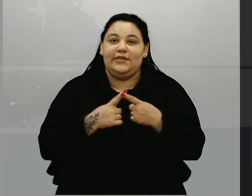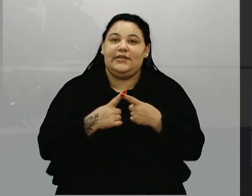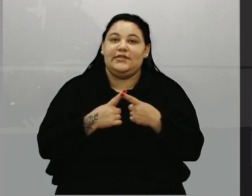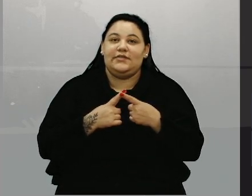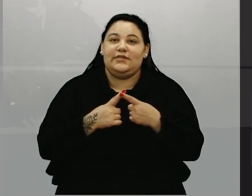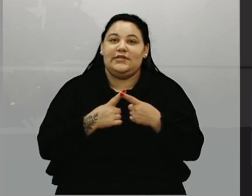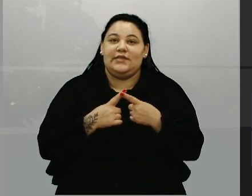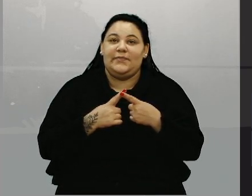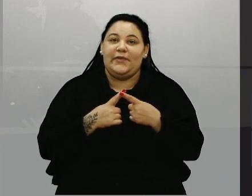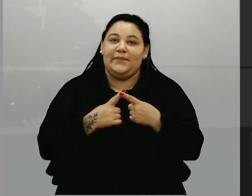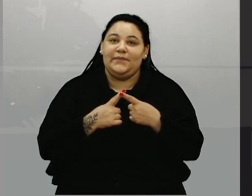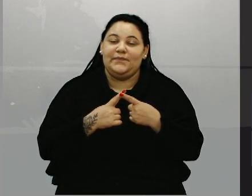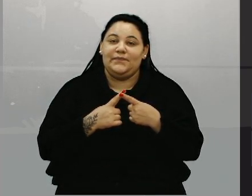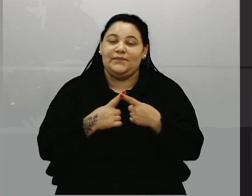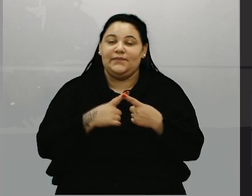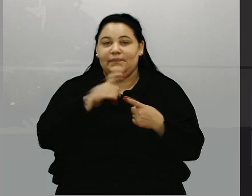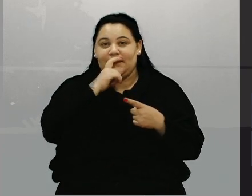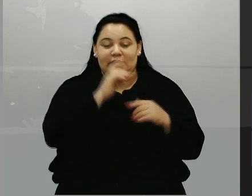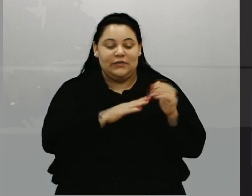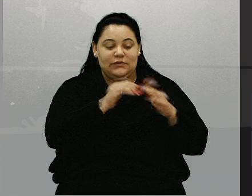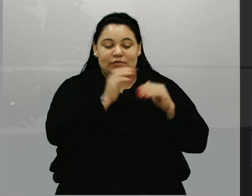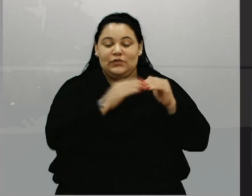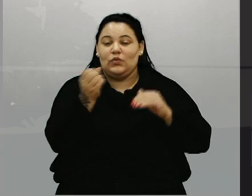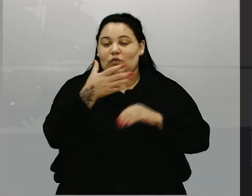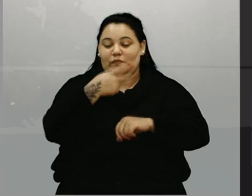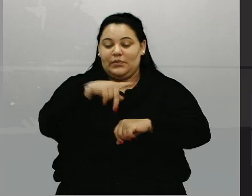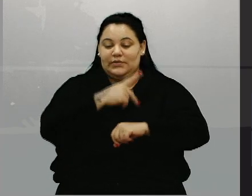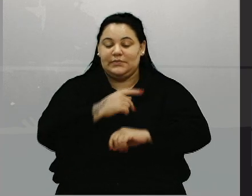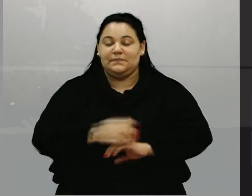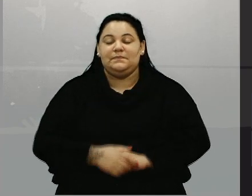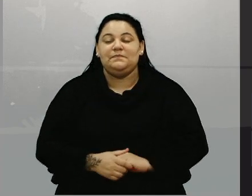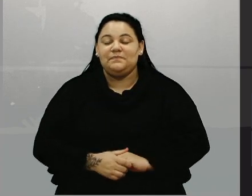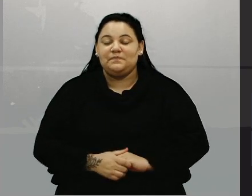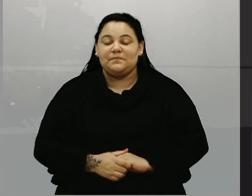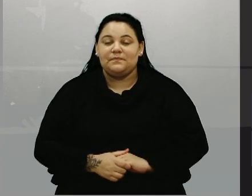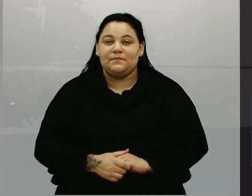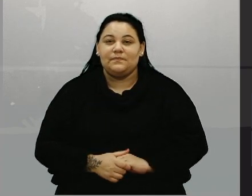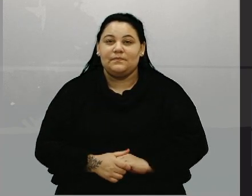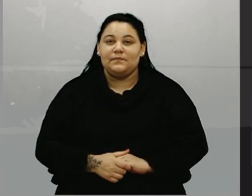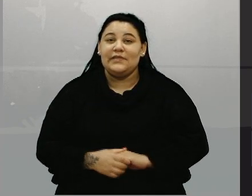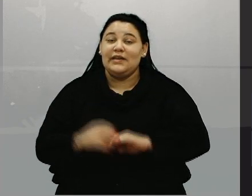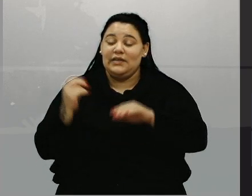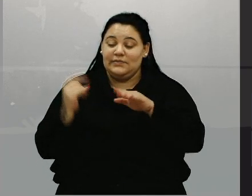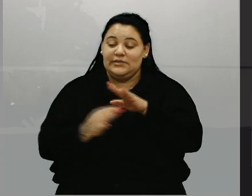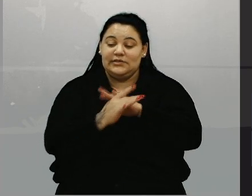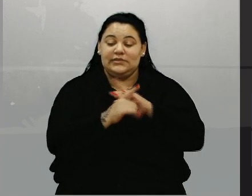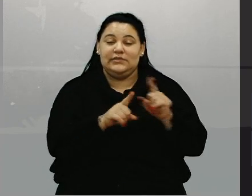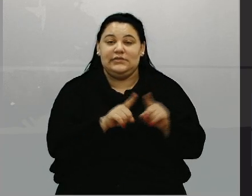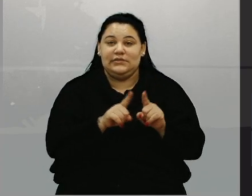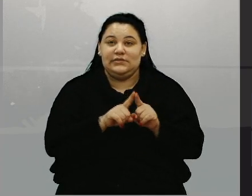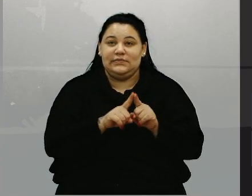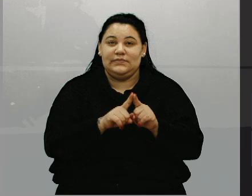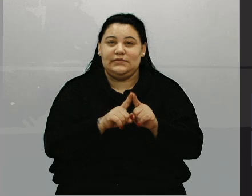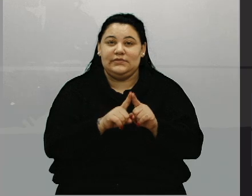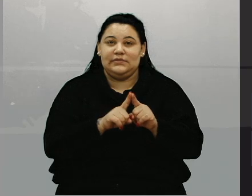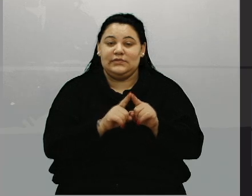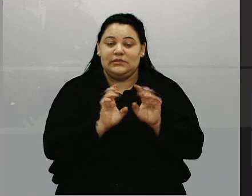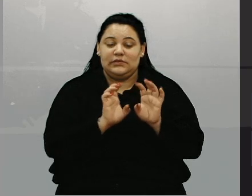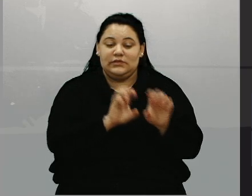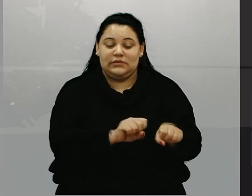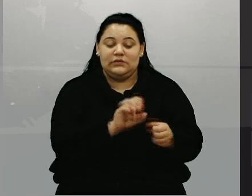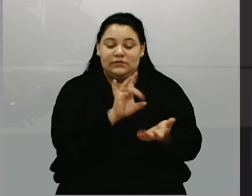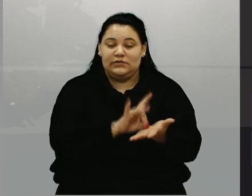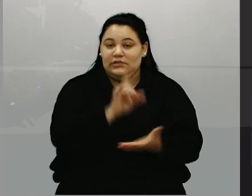ocupar e construir aqui um novo país. A imigração e a colonização alemã